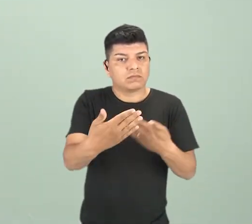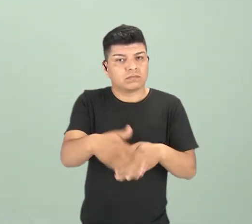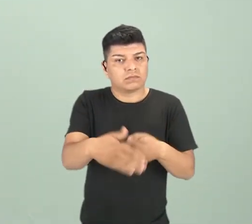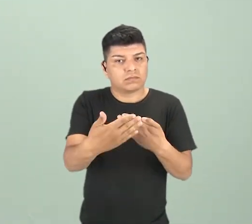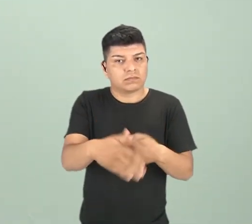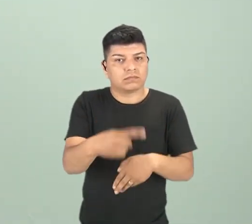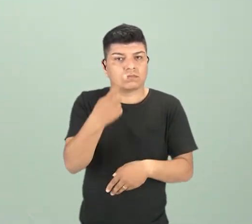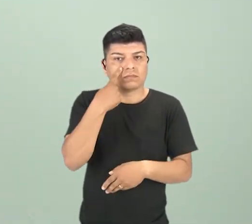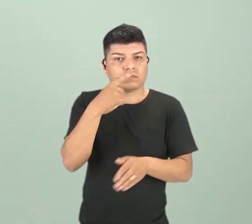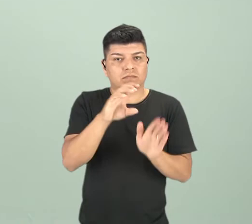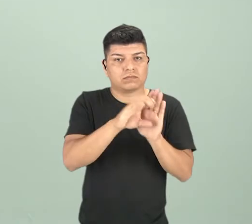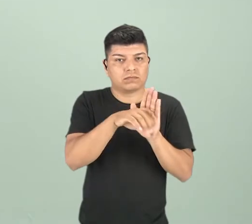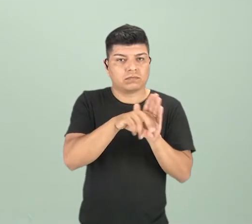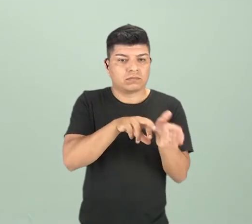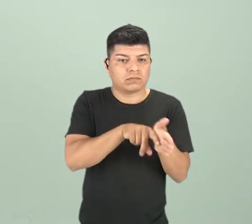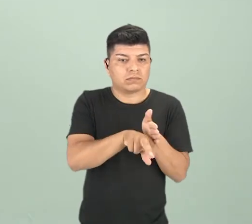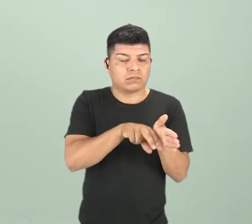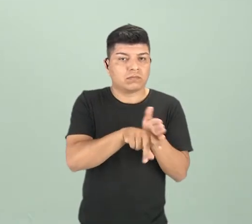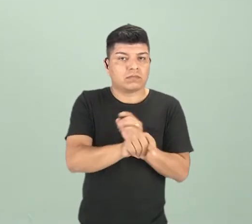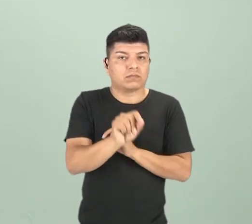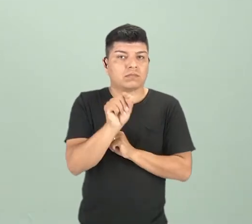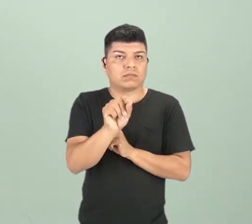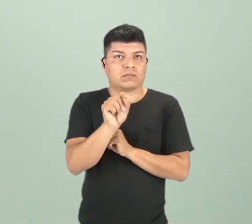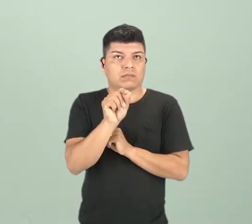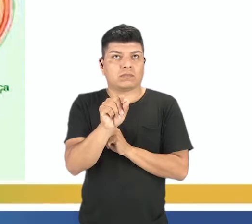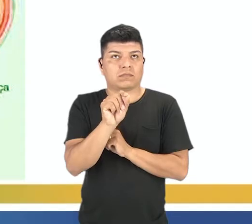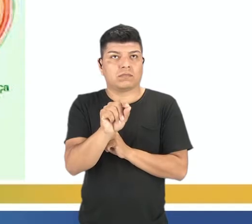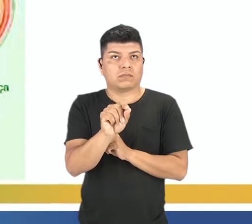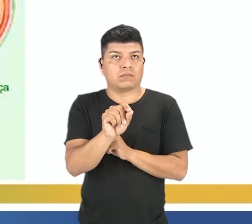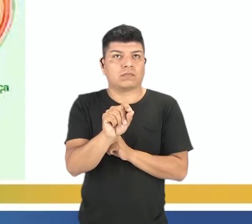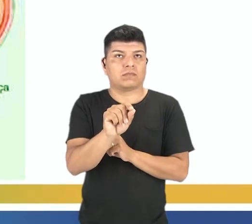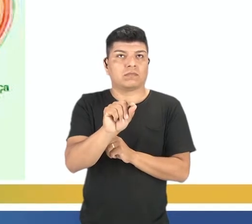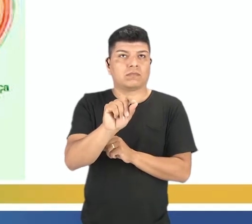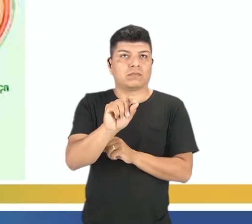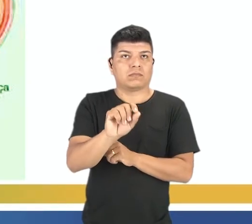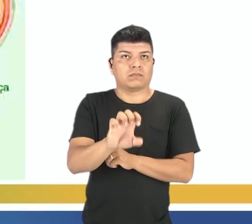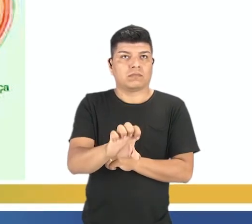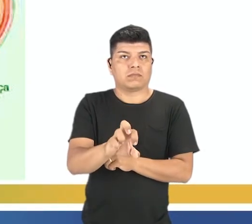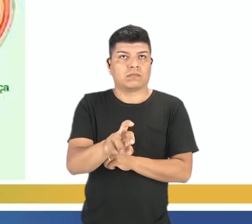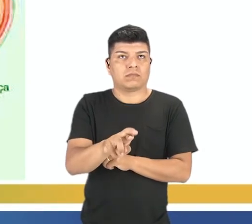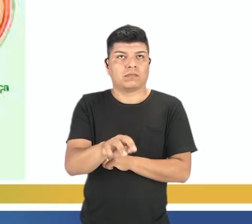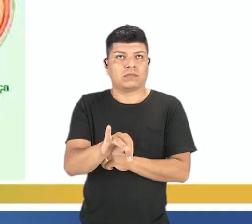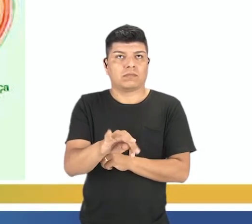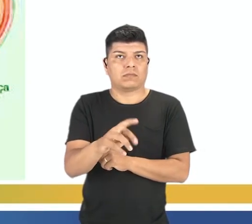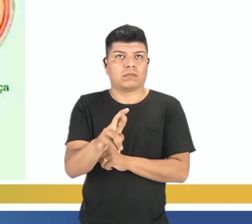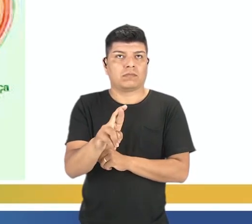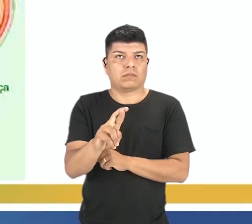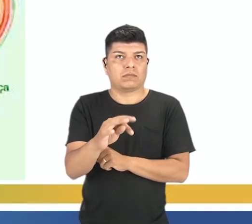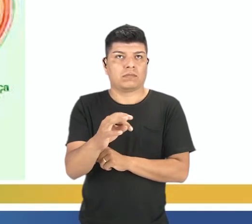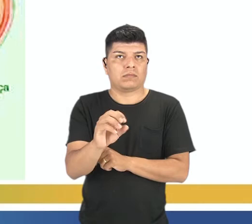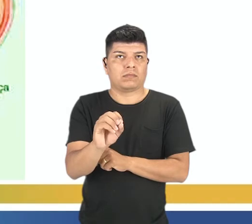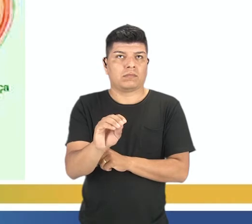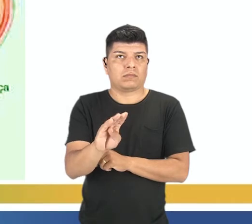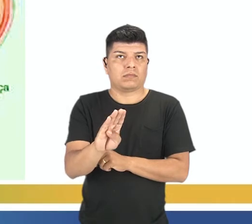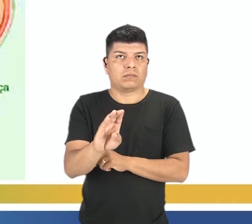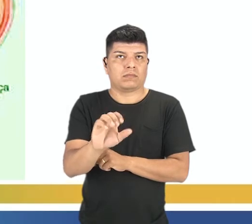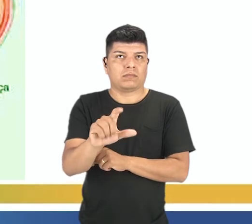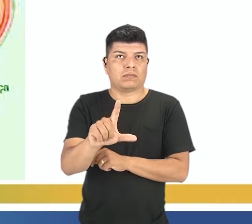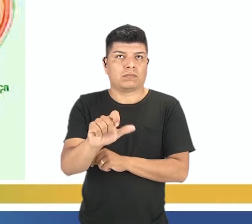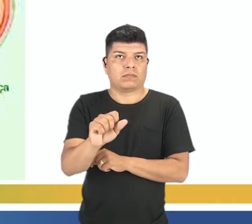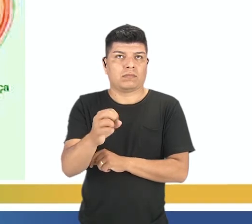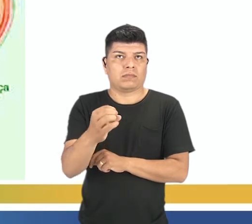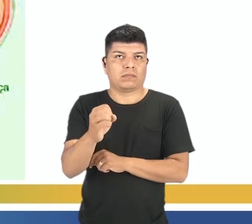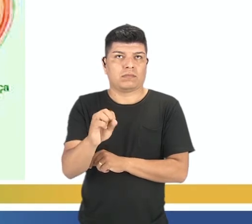enfim, a gente vê esse conteúdo na biologia, que é a eritoplastose fetal ou doença hemolítica